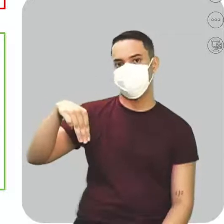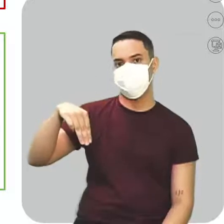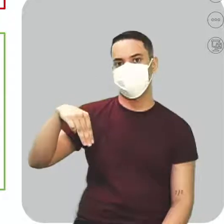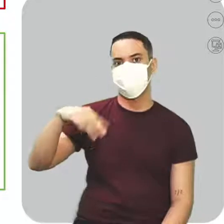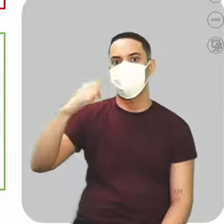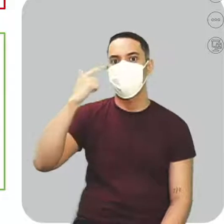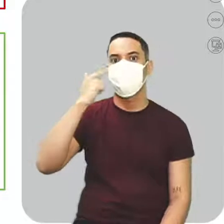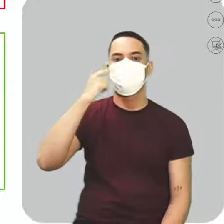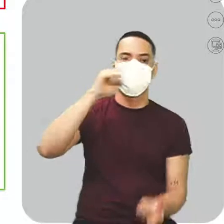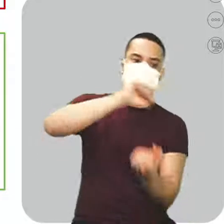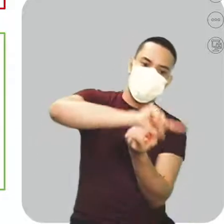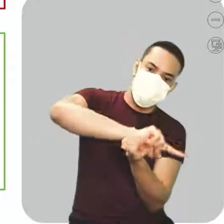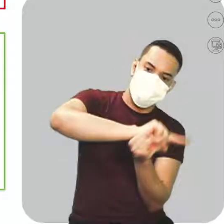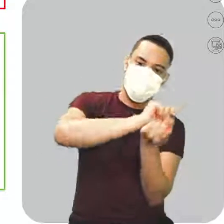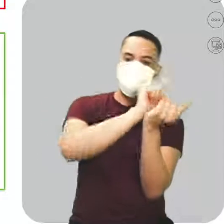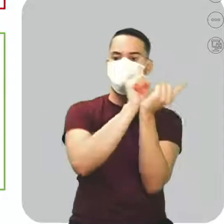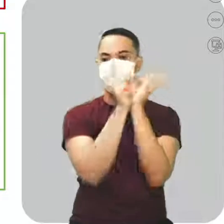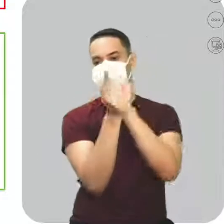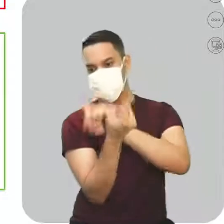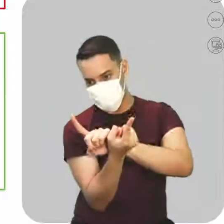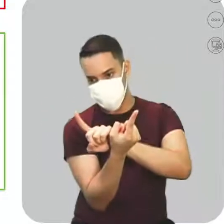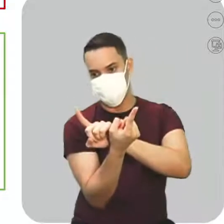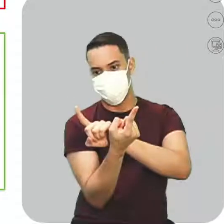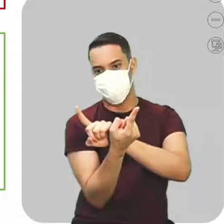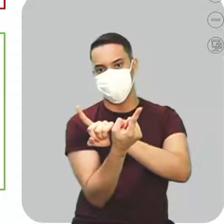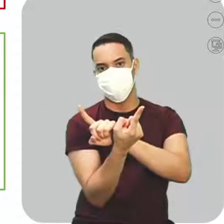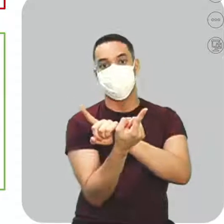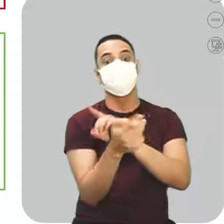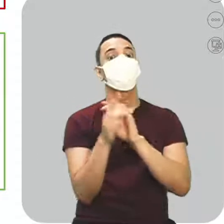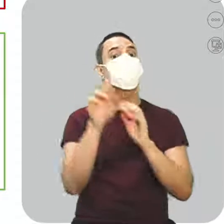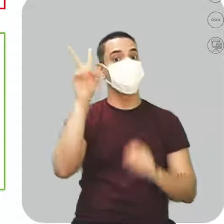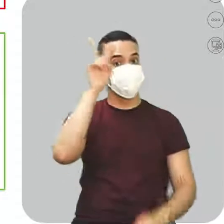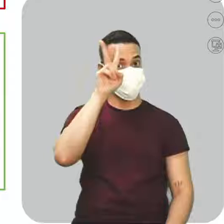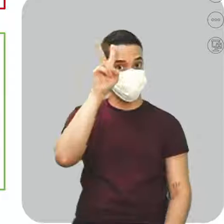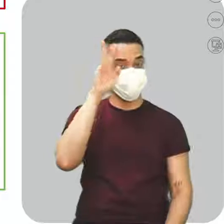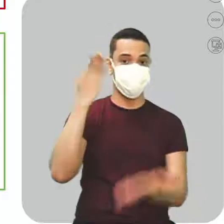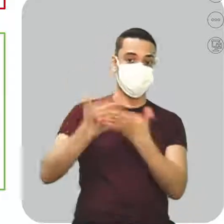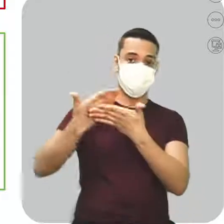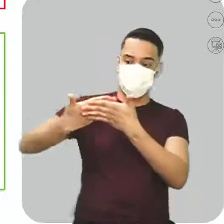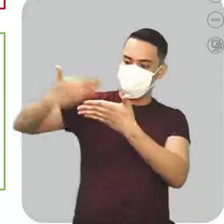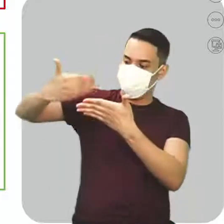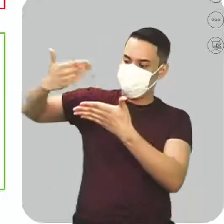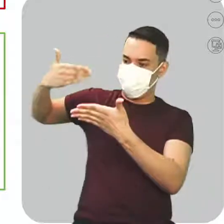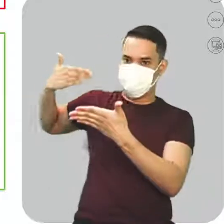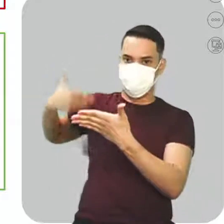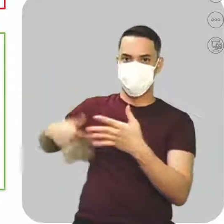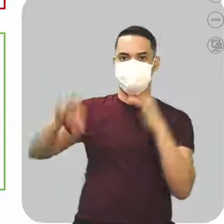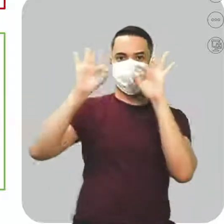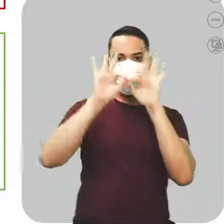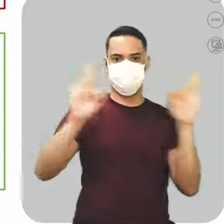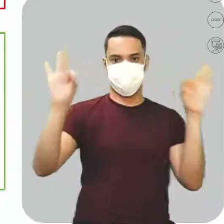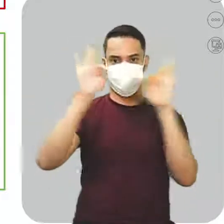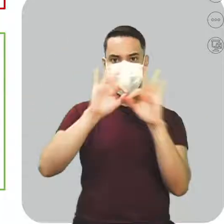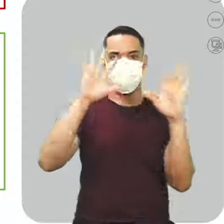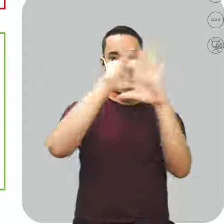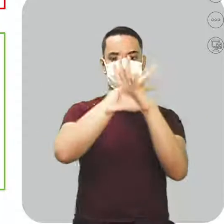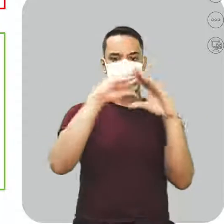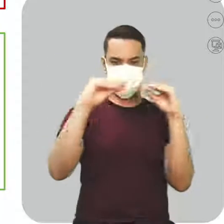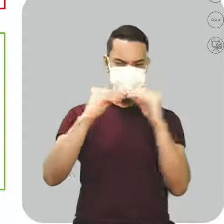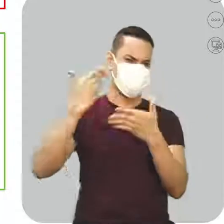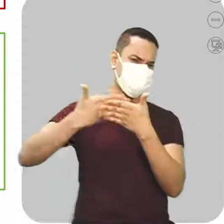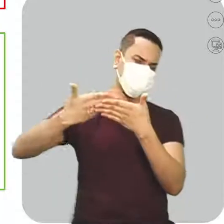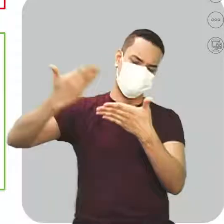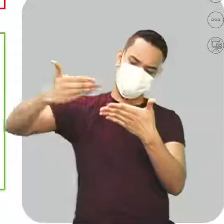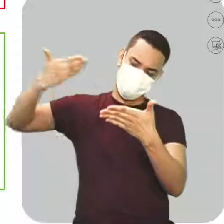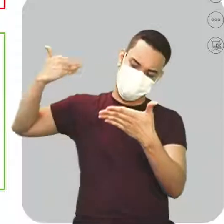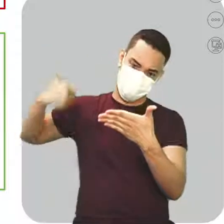de oposição. Então, você vai lembrar lá da aula das orações coordenadas, então das conjunções, né, que dá a